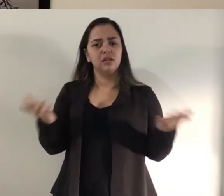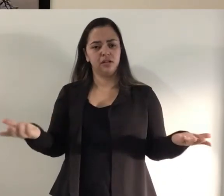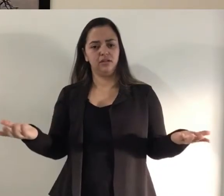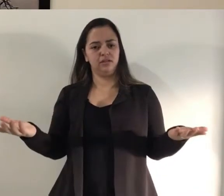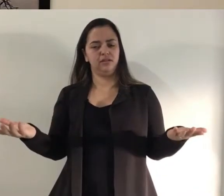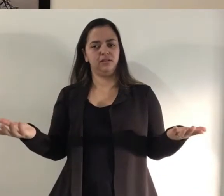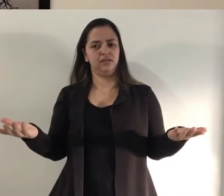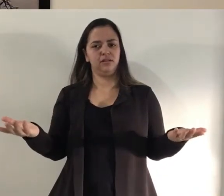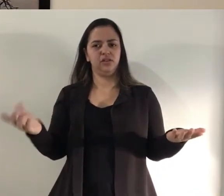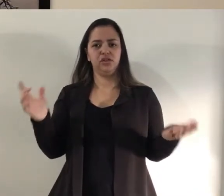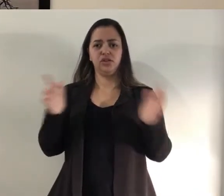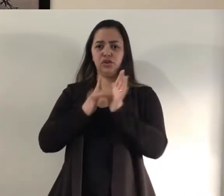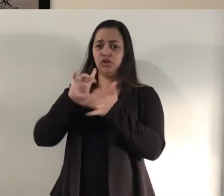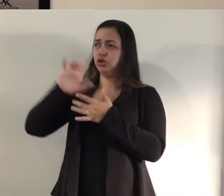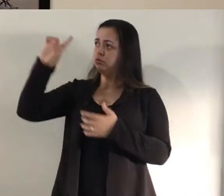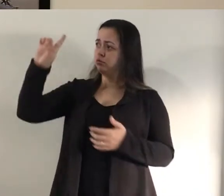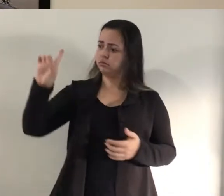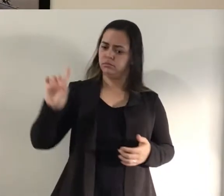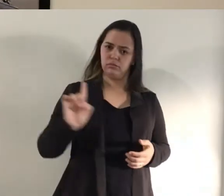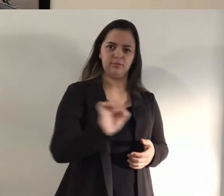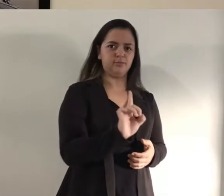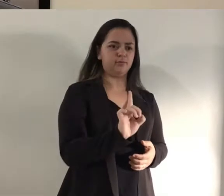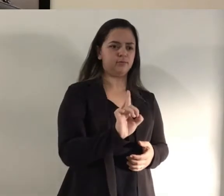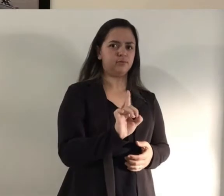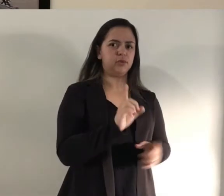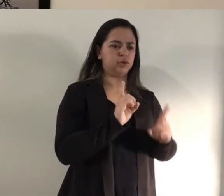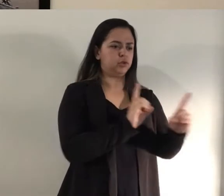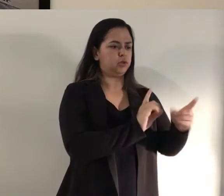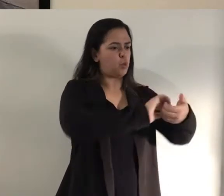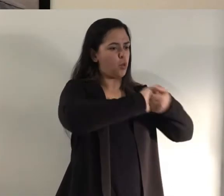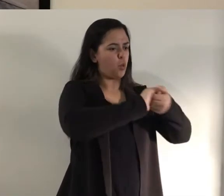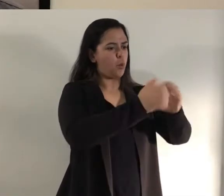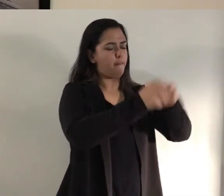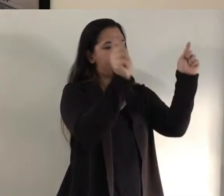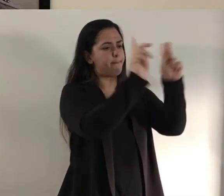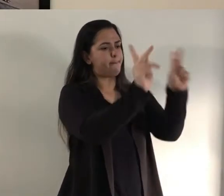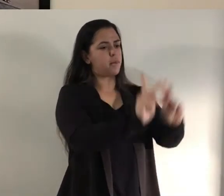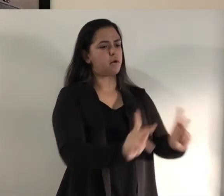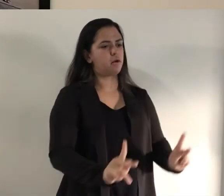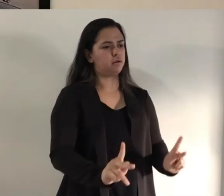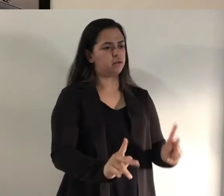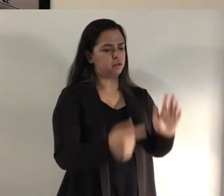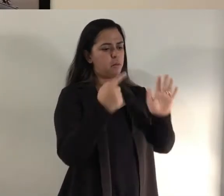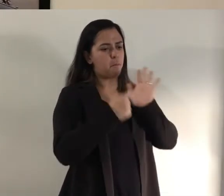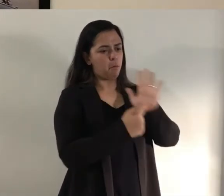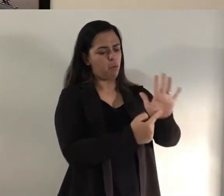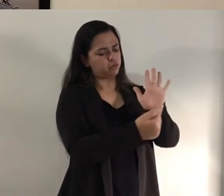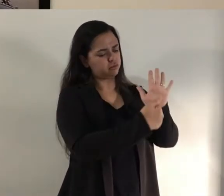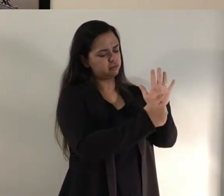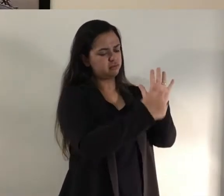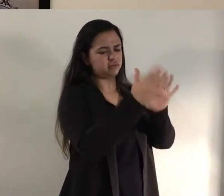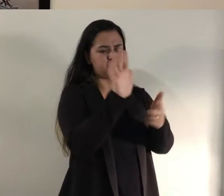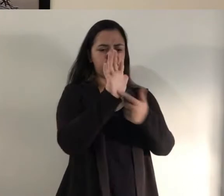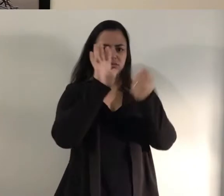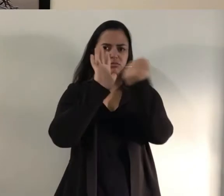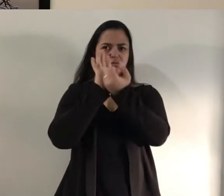entre os discípulos, traz a saudação, mostra as suas feridas. O texto diz,